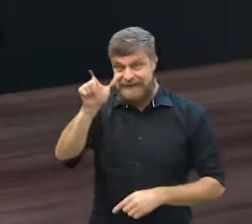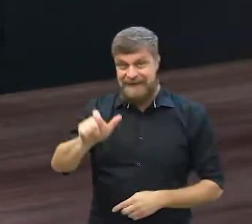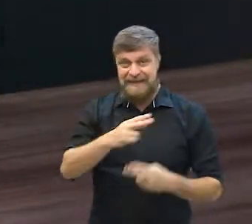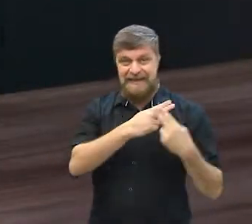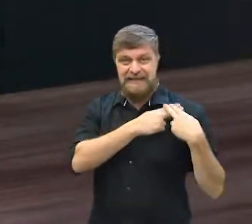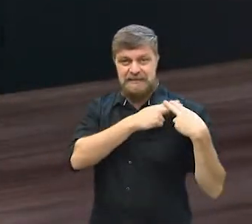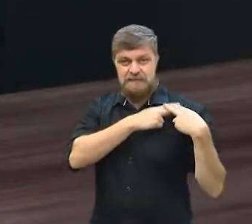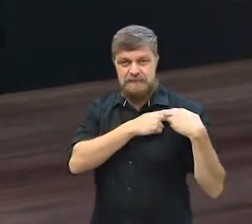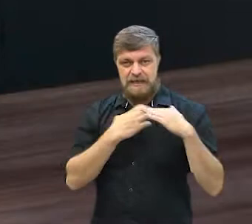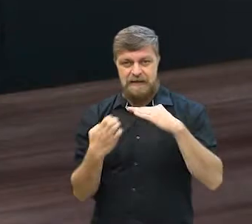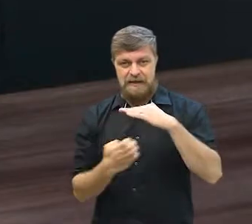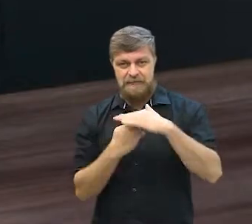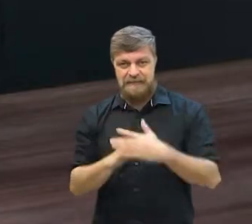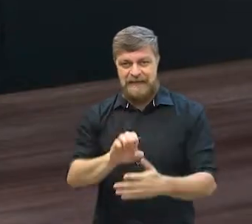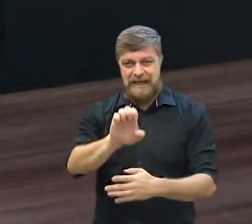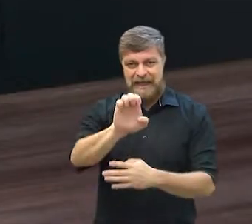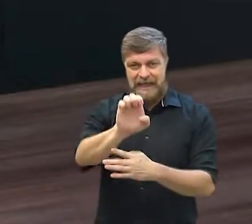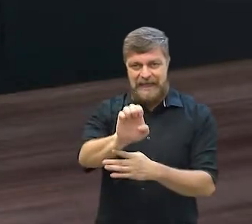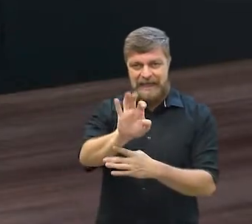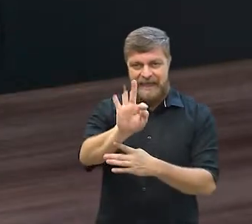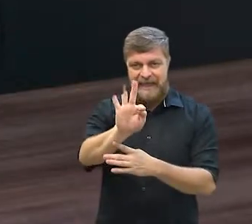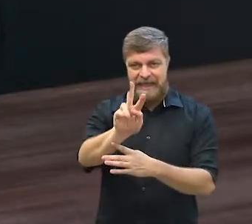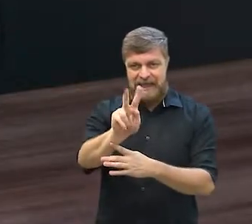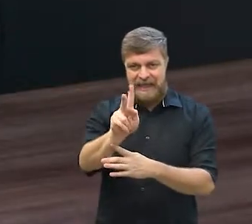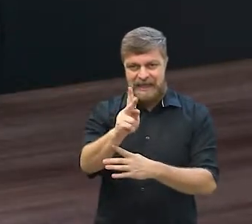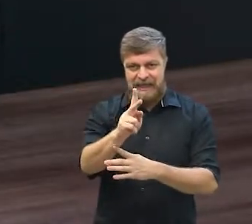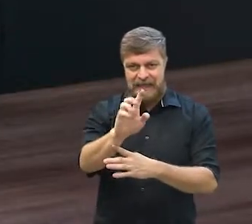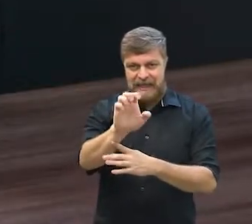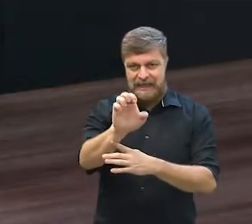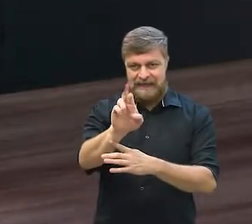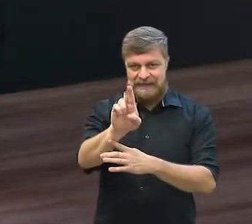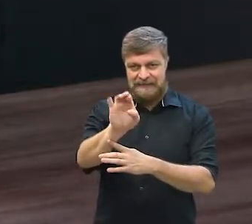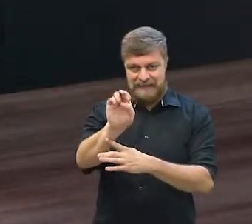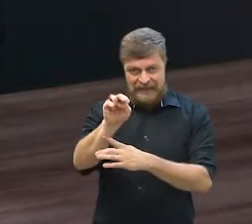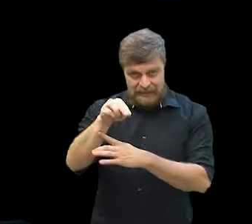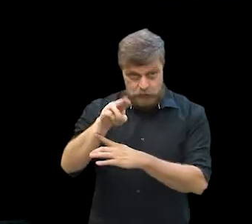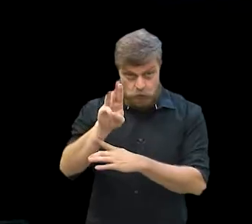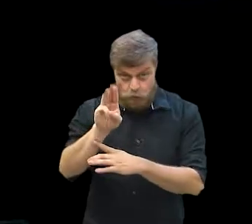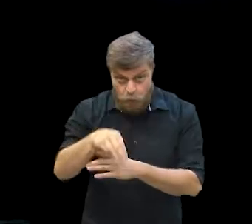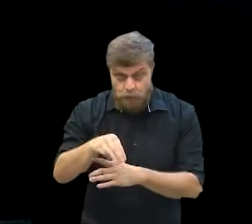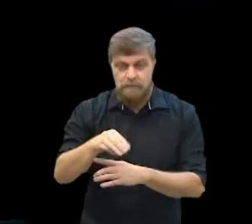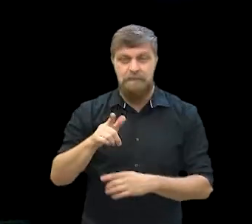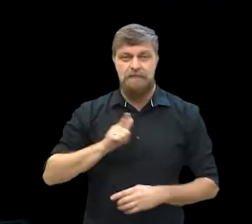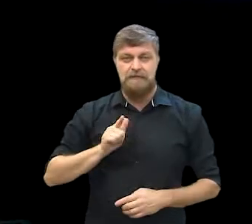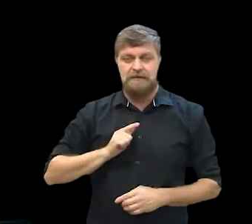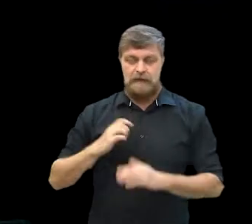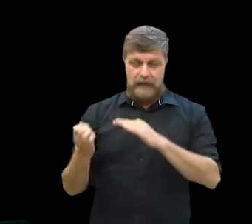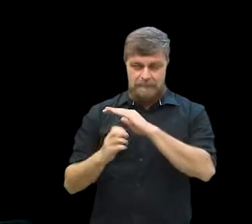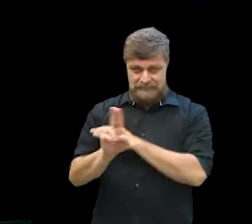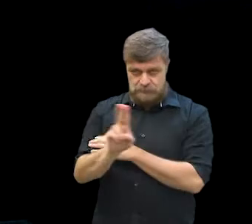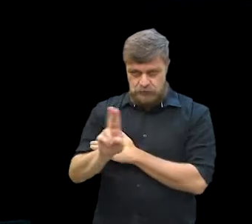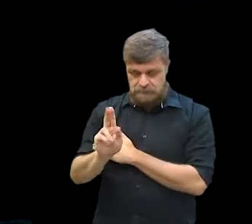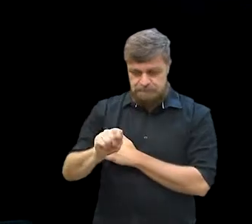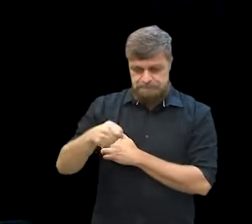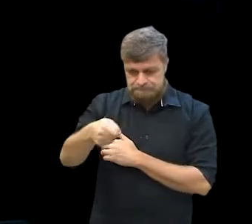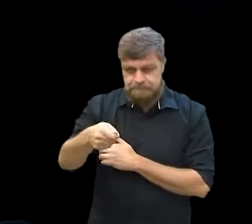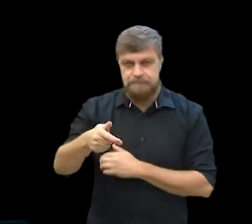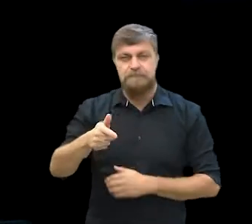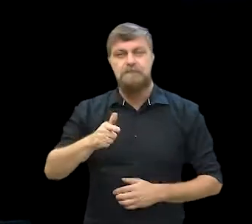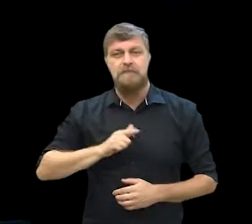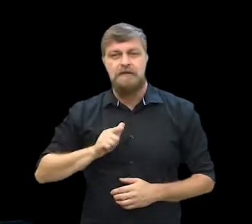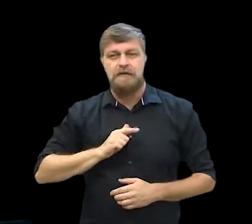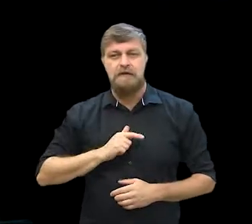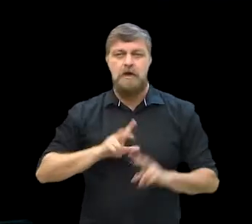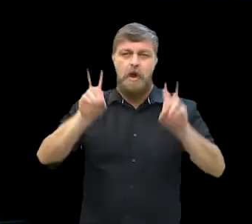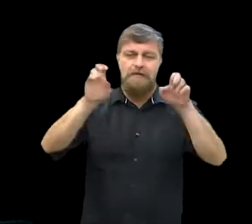o CTO da Ethereum Tech. Ela tem vários cases, só que antes da gente falar especificamente, Márcio,